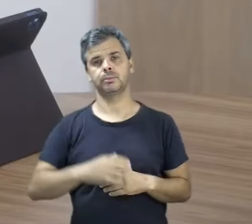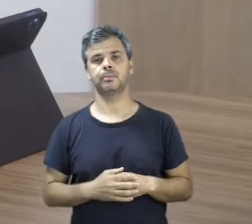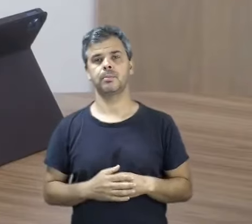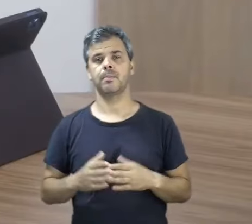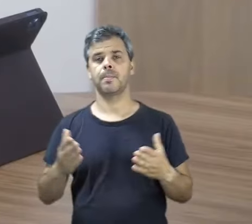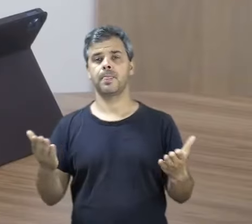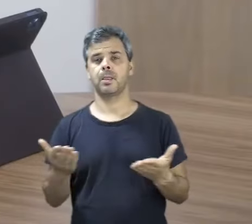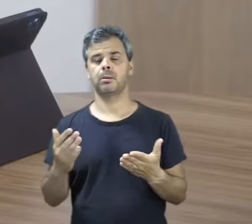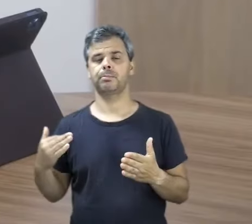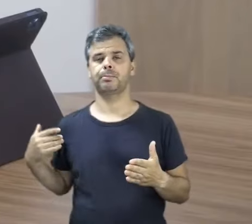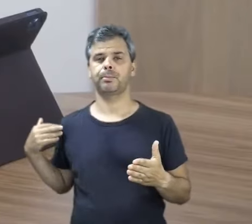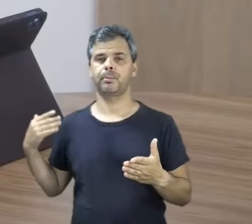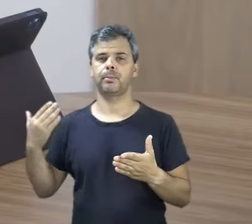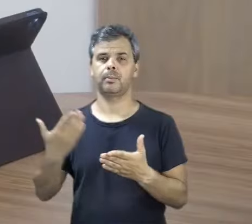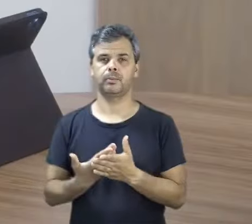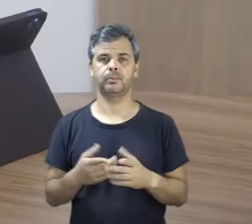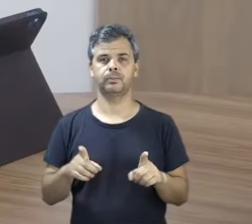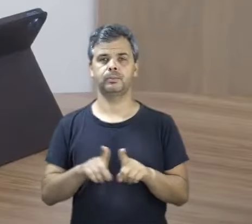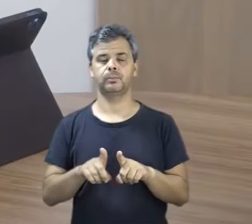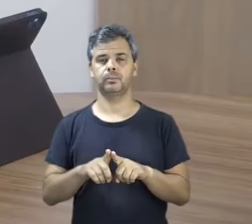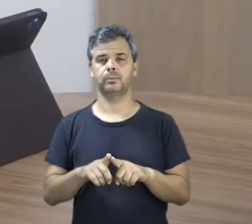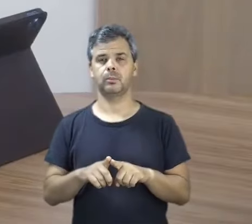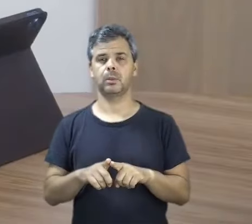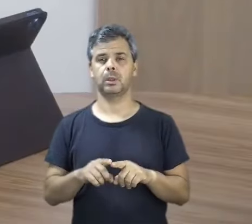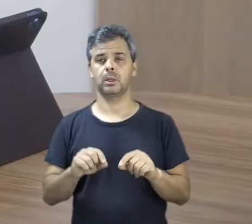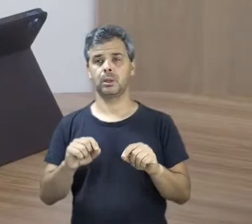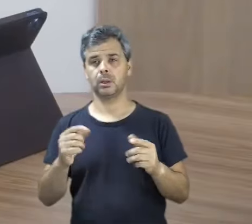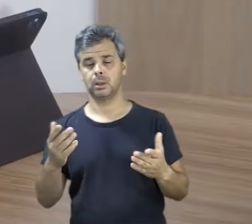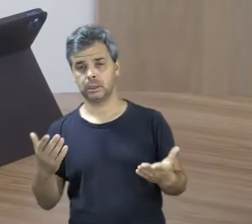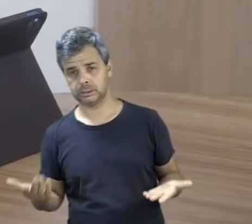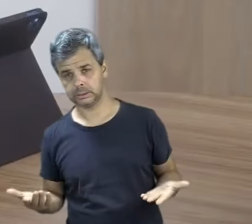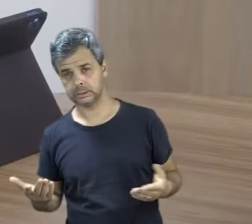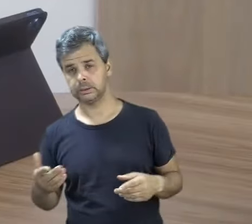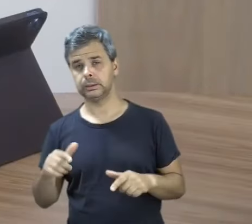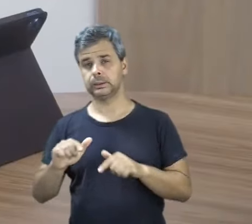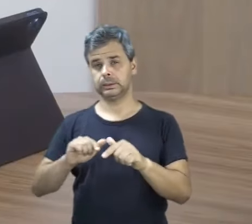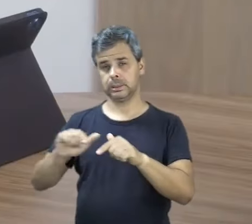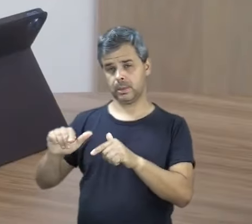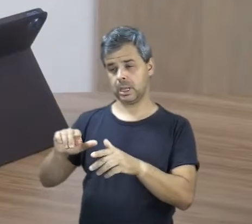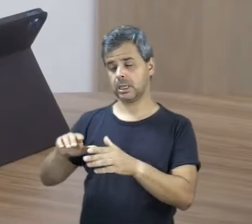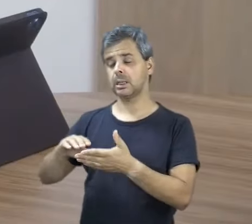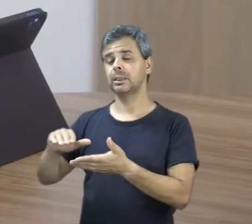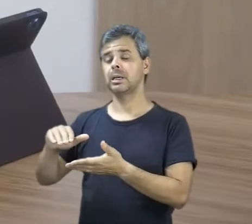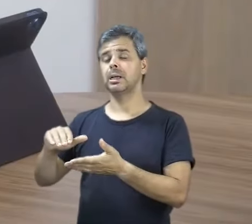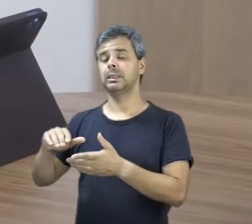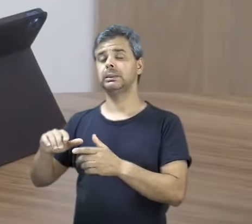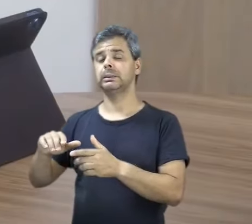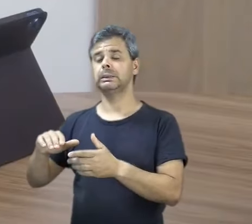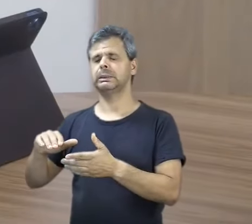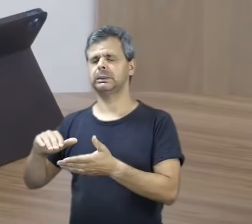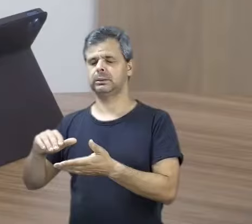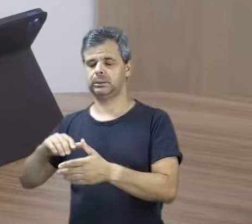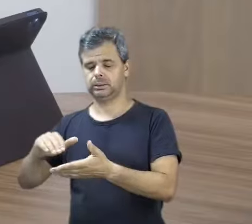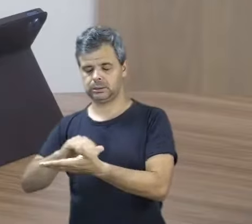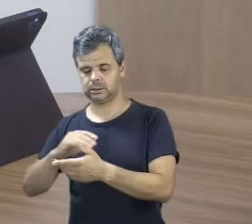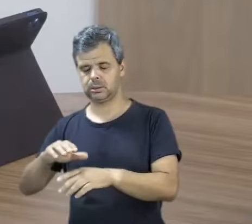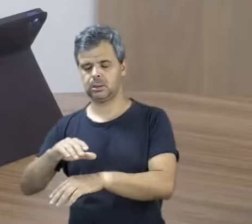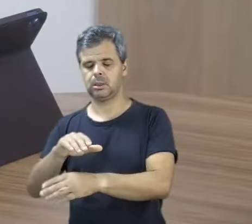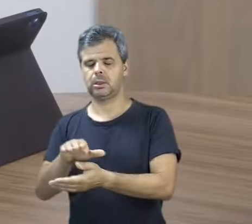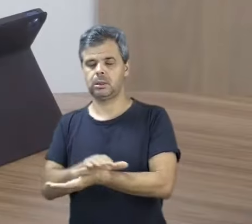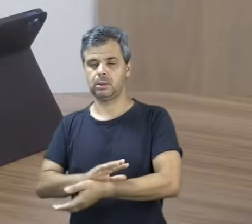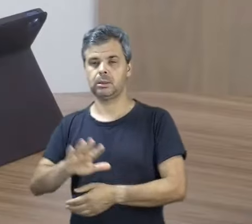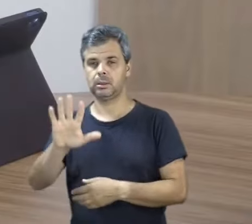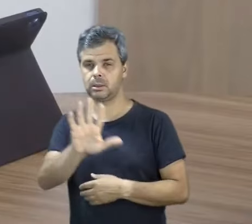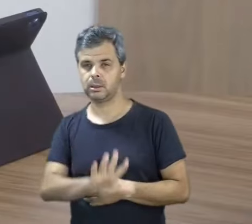esse processo, né, por consequência de estar tanto na Secretaria Nacional de Combate ao Racismo, mas também